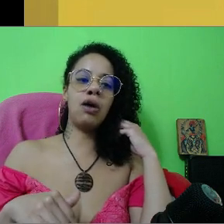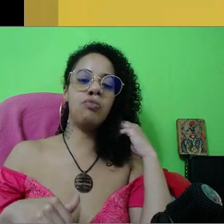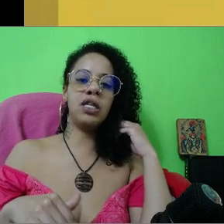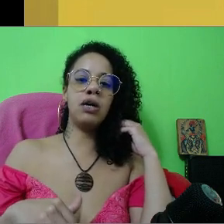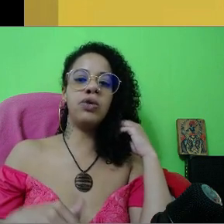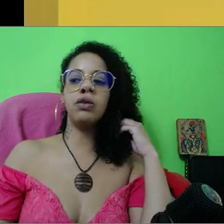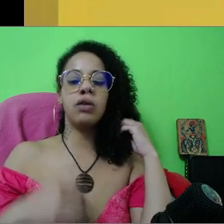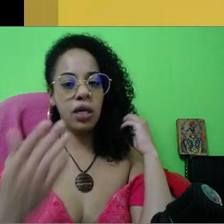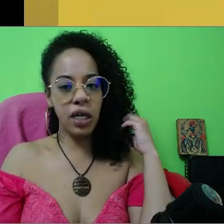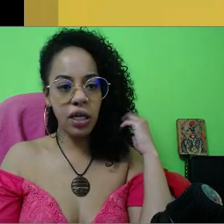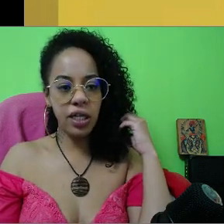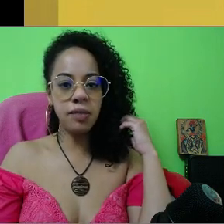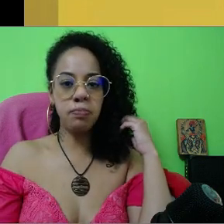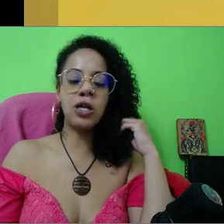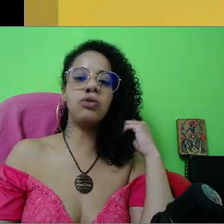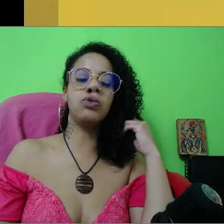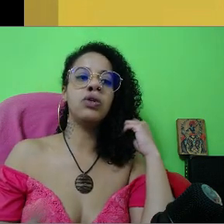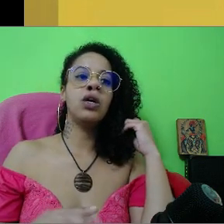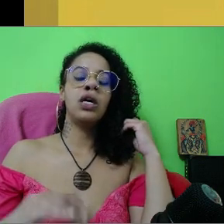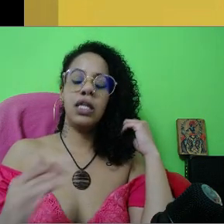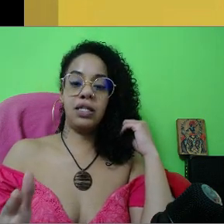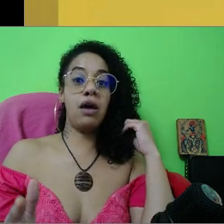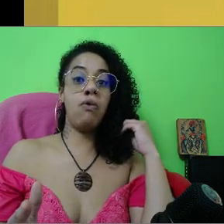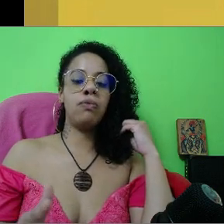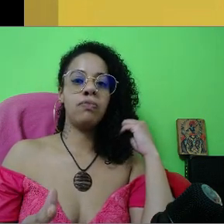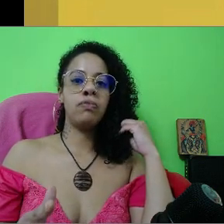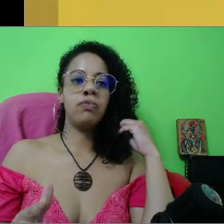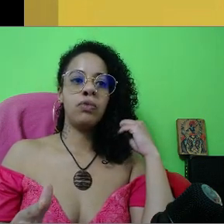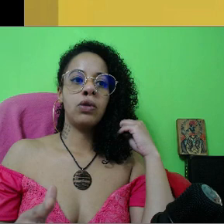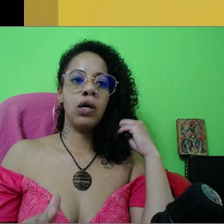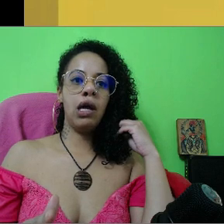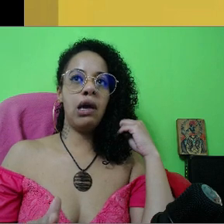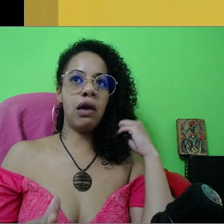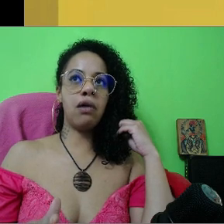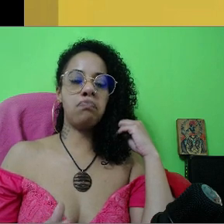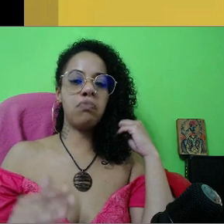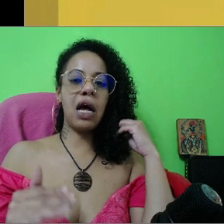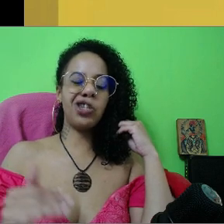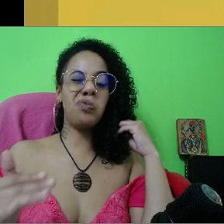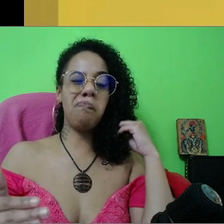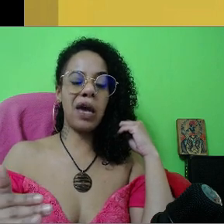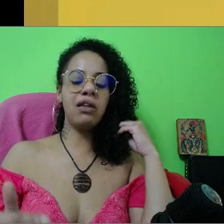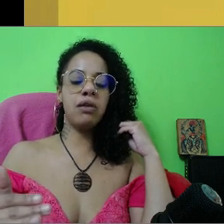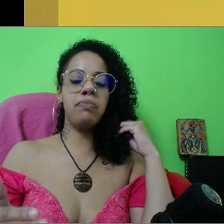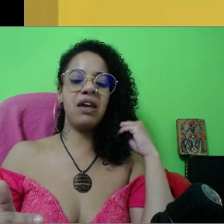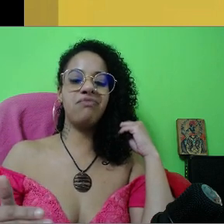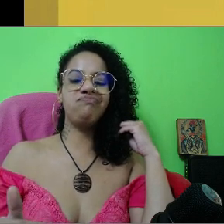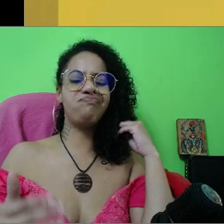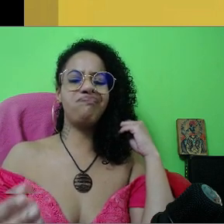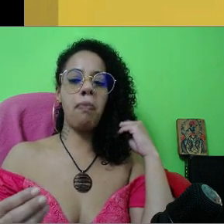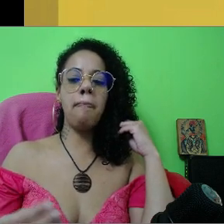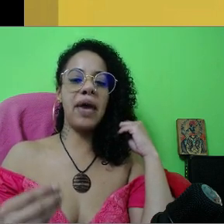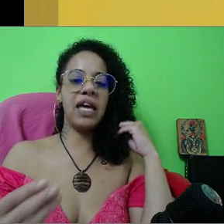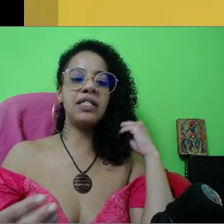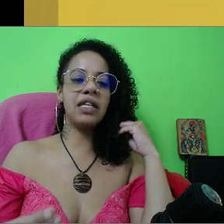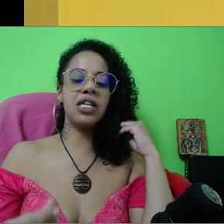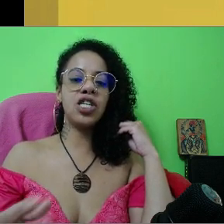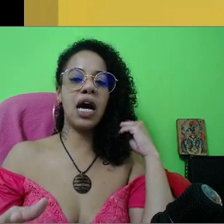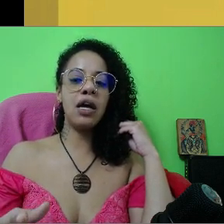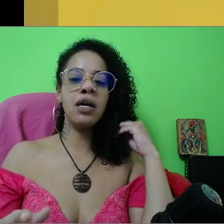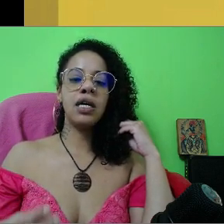nós ficar comida ruim e exporta tudo então é acho bem também